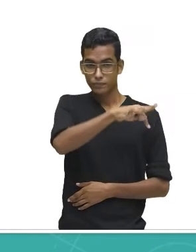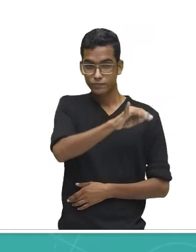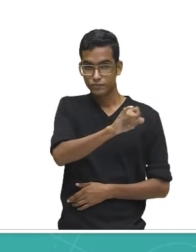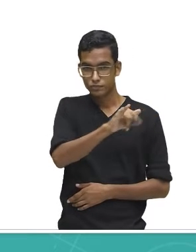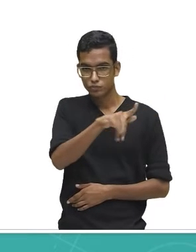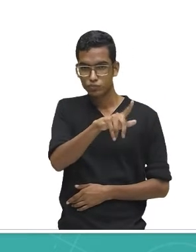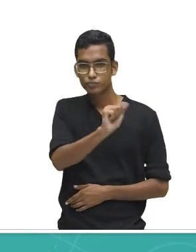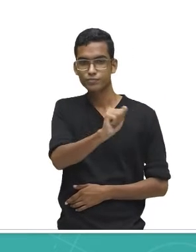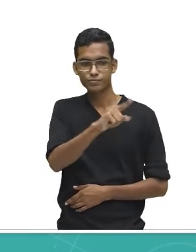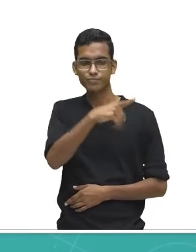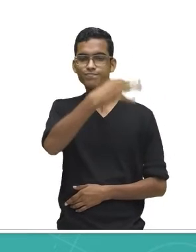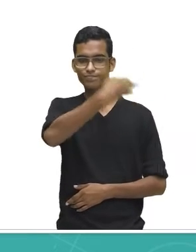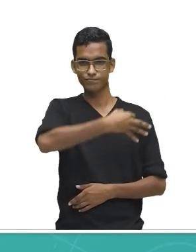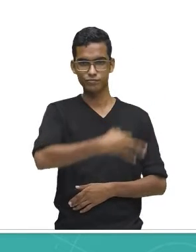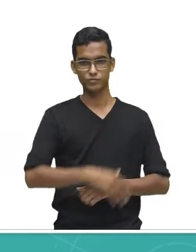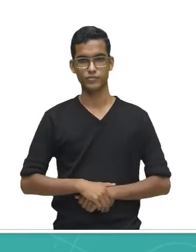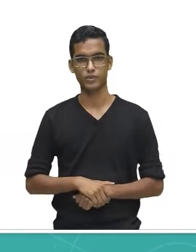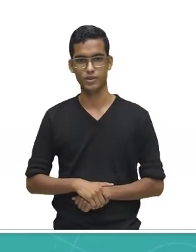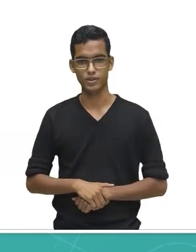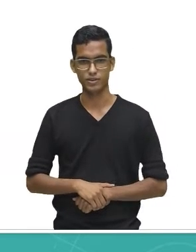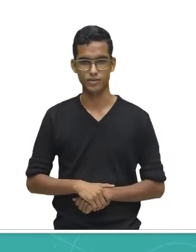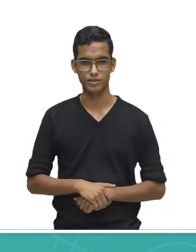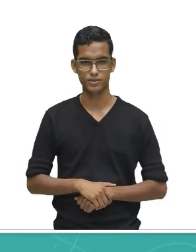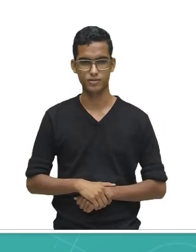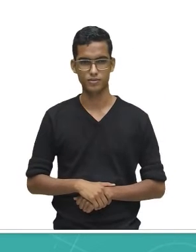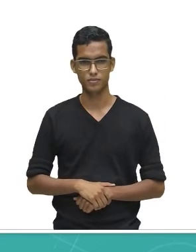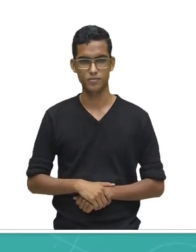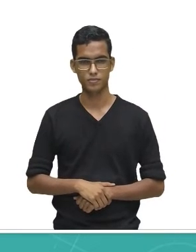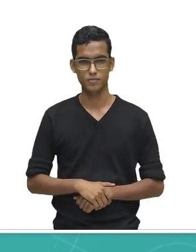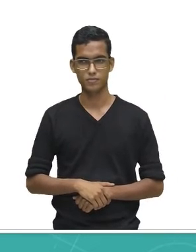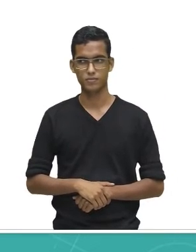Então, o correto, manteiga.